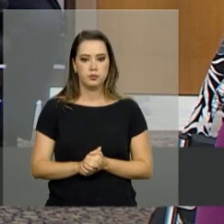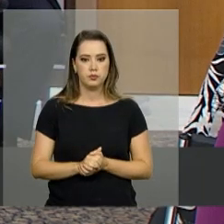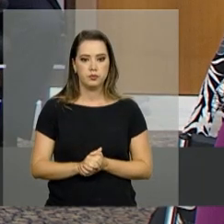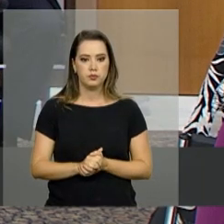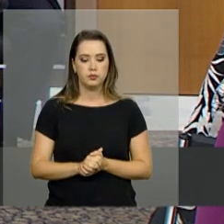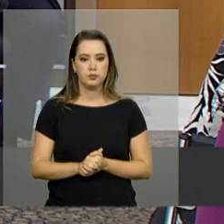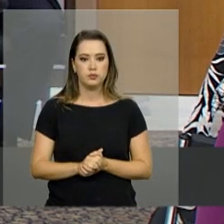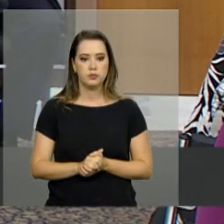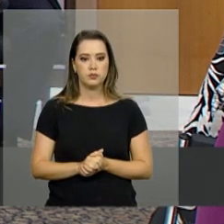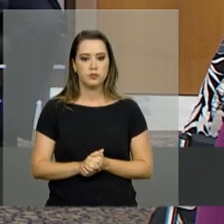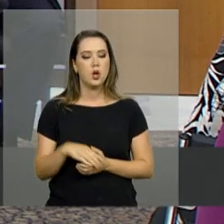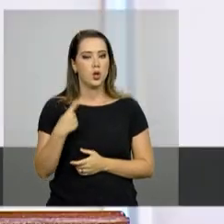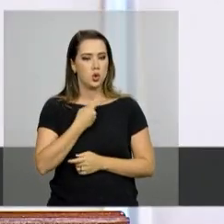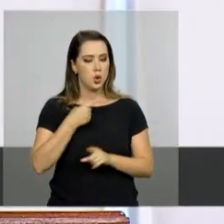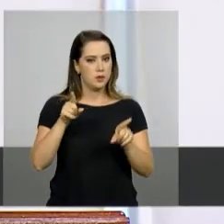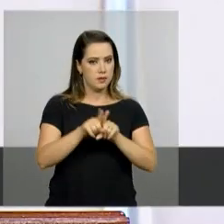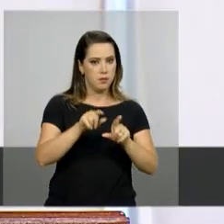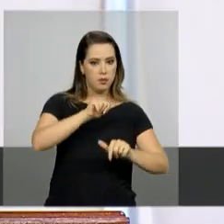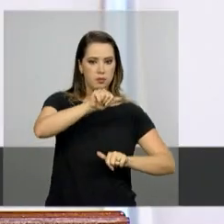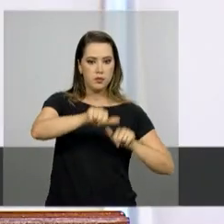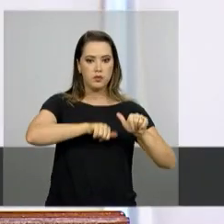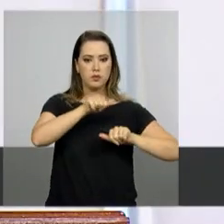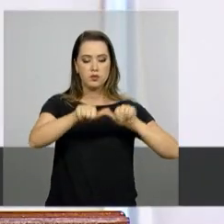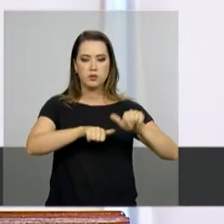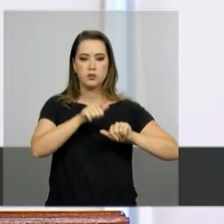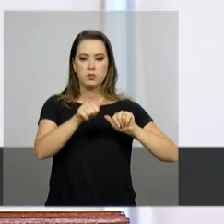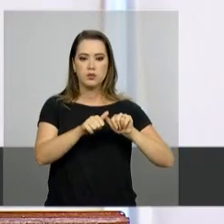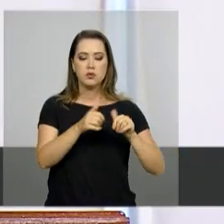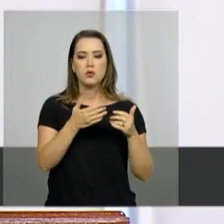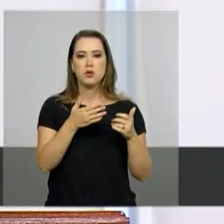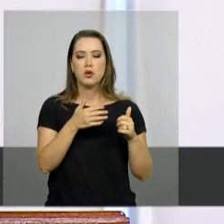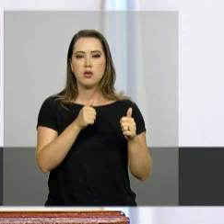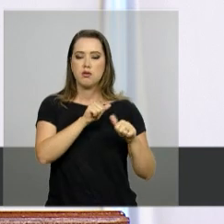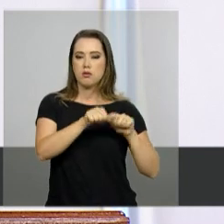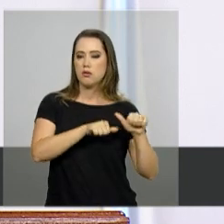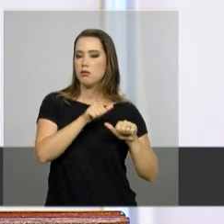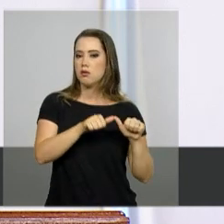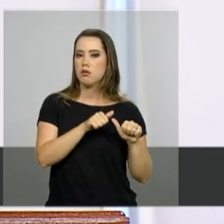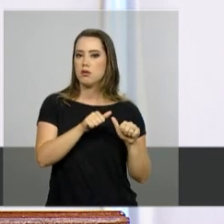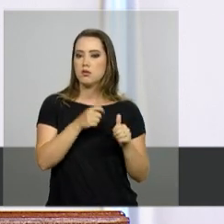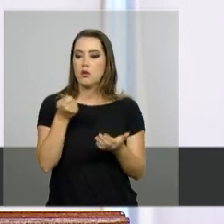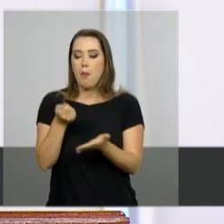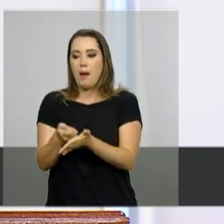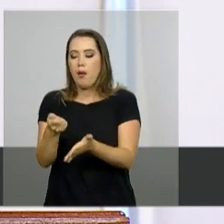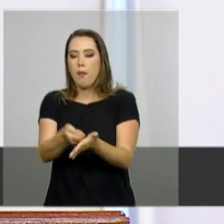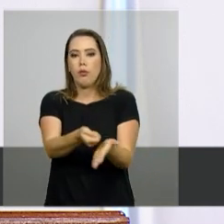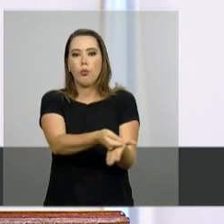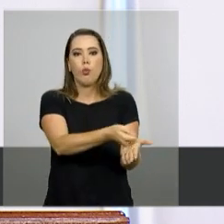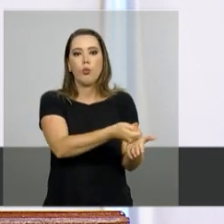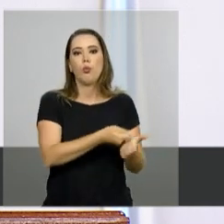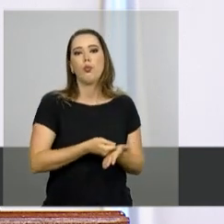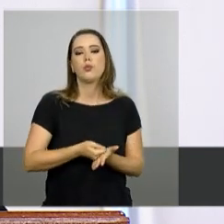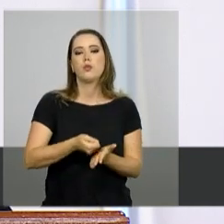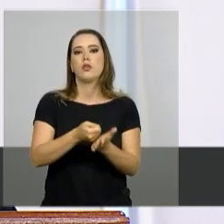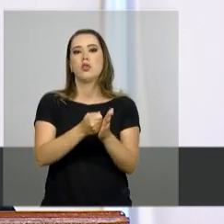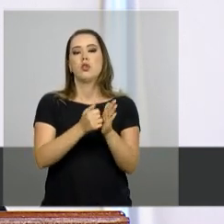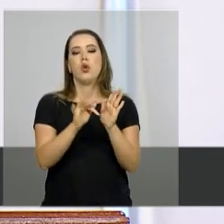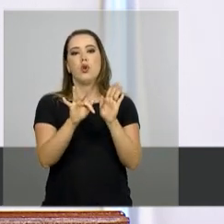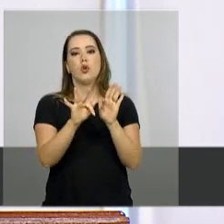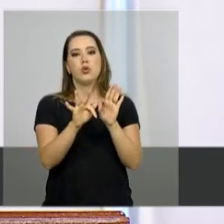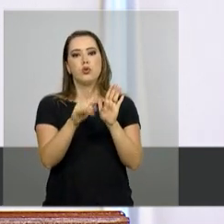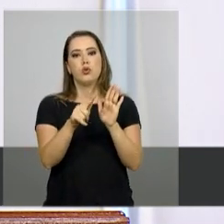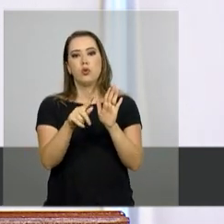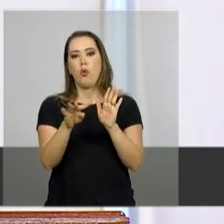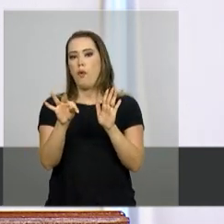de modificar a forma de remuneração de redes rendimentos do fundo de garantia